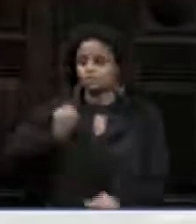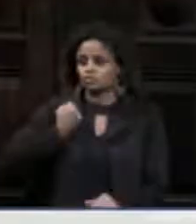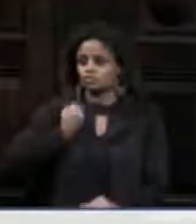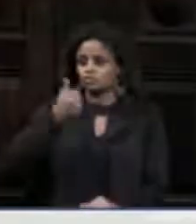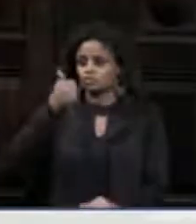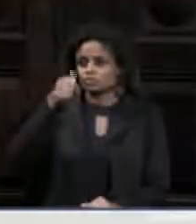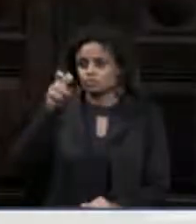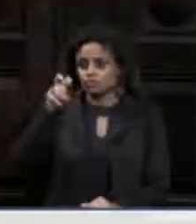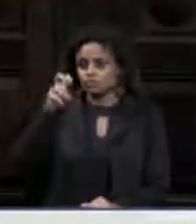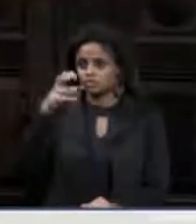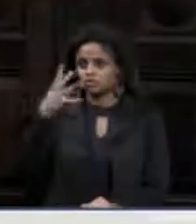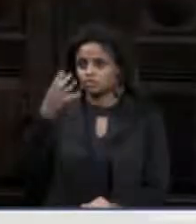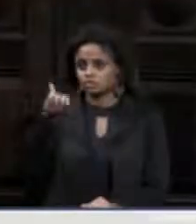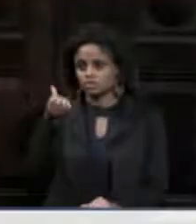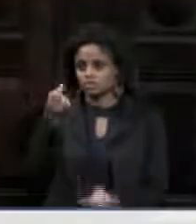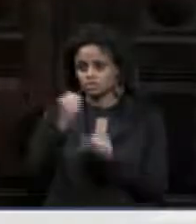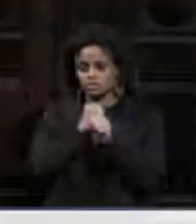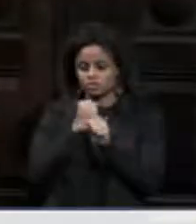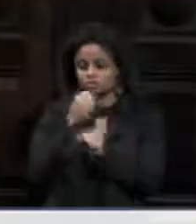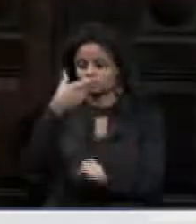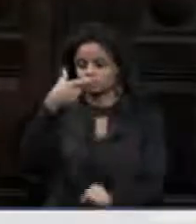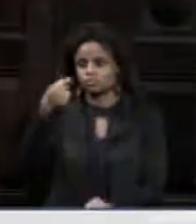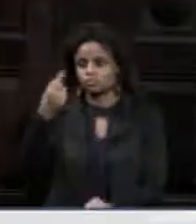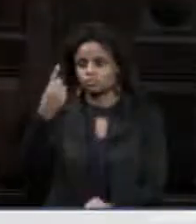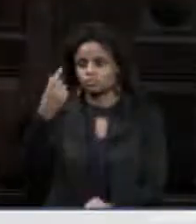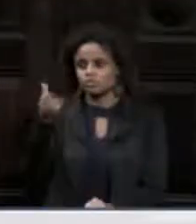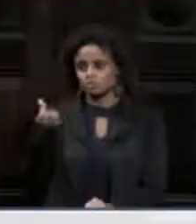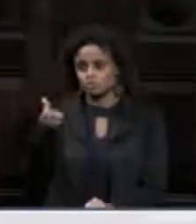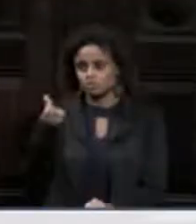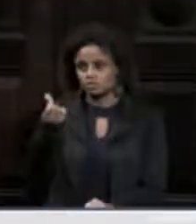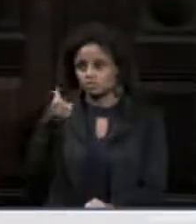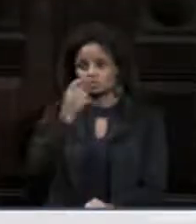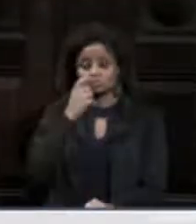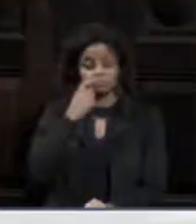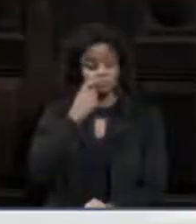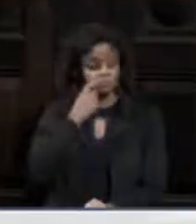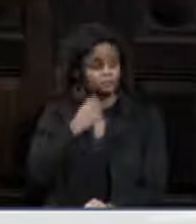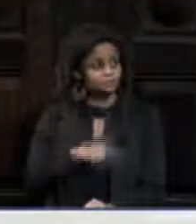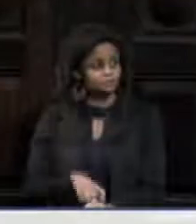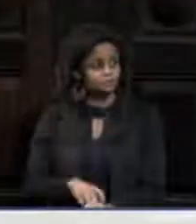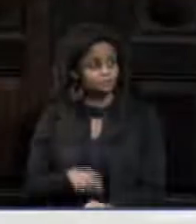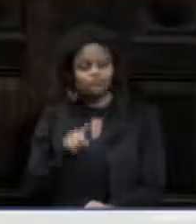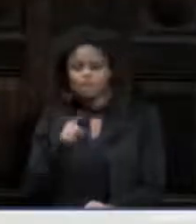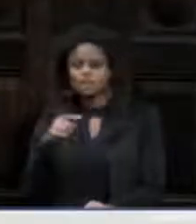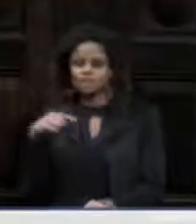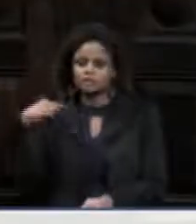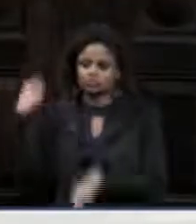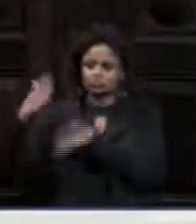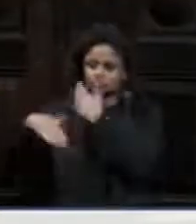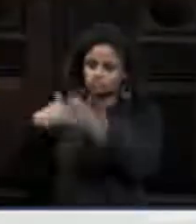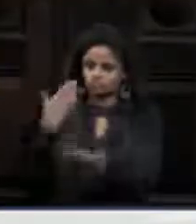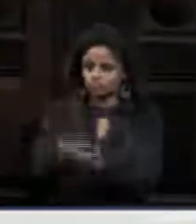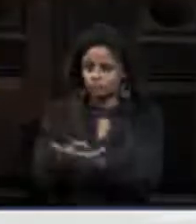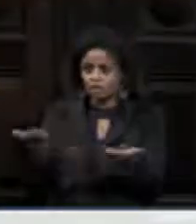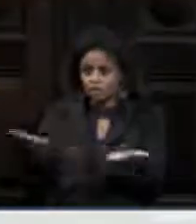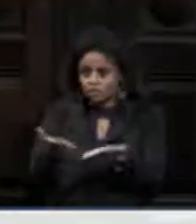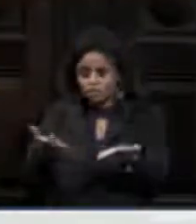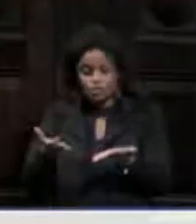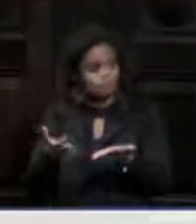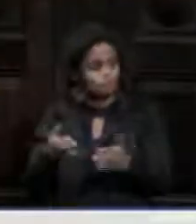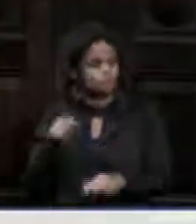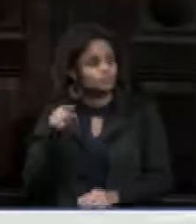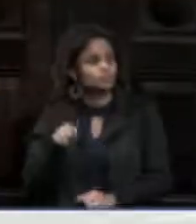1546 de 2016, que tramitando desde o ano de 2016, foi